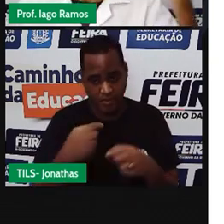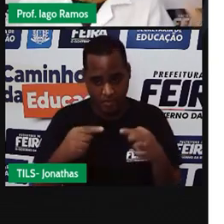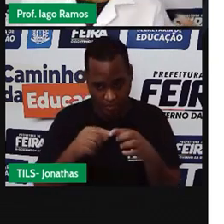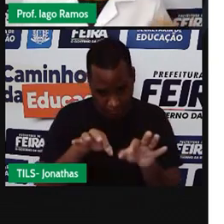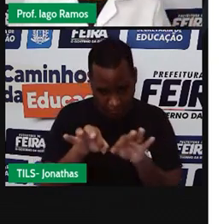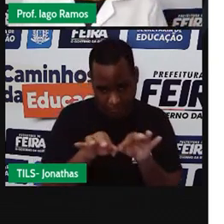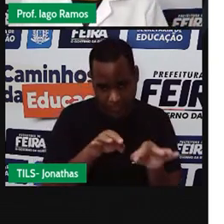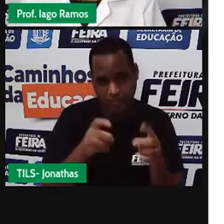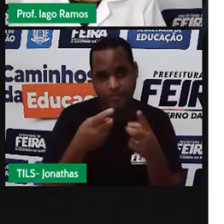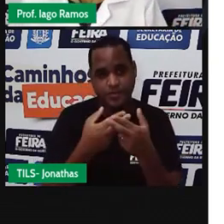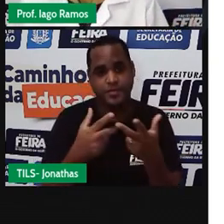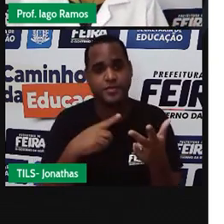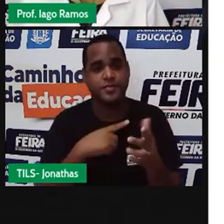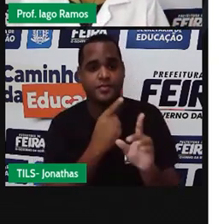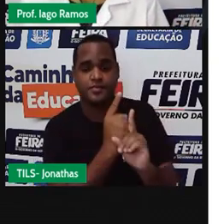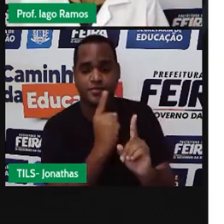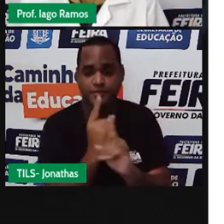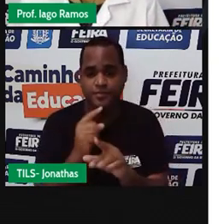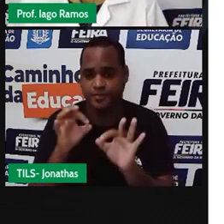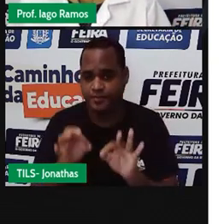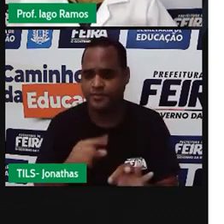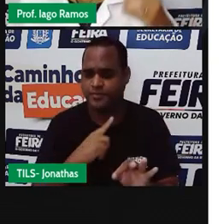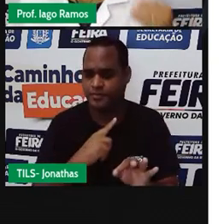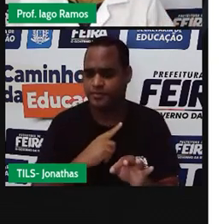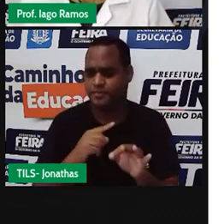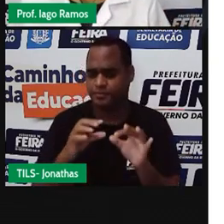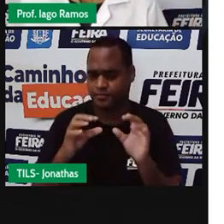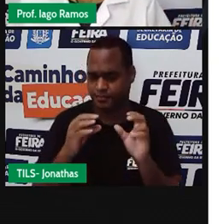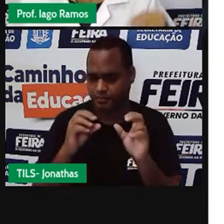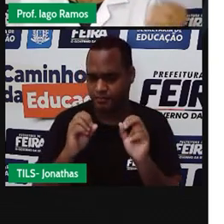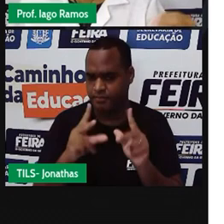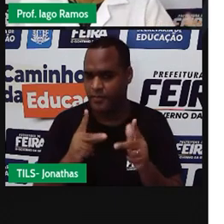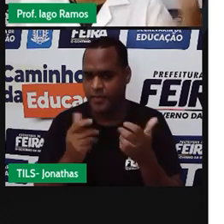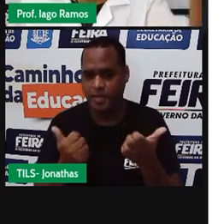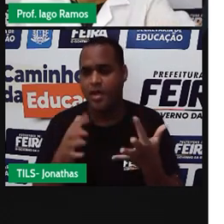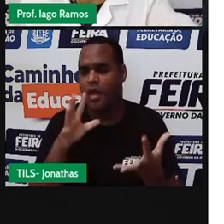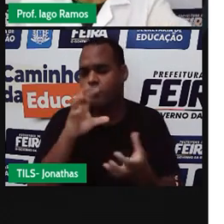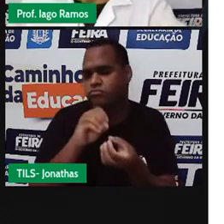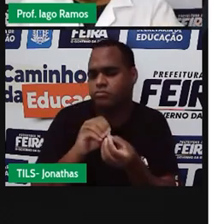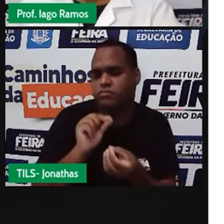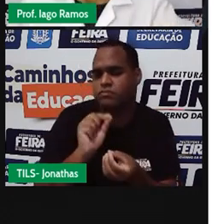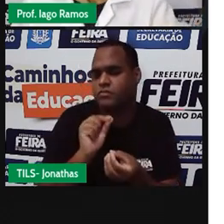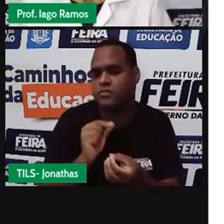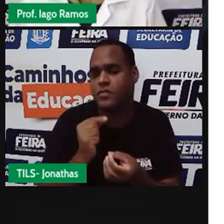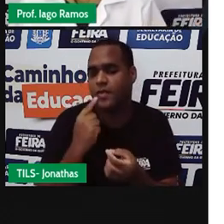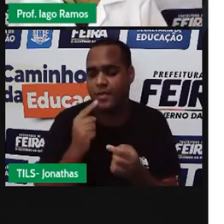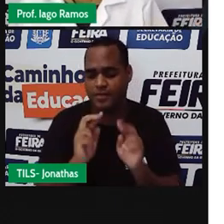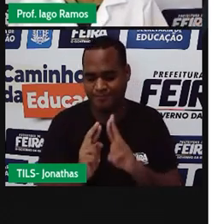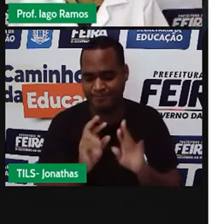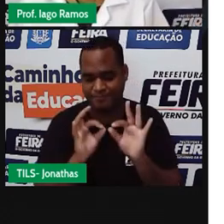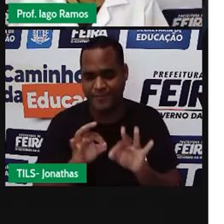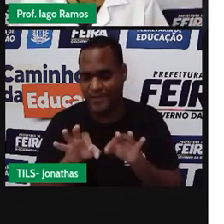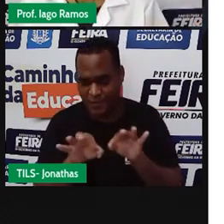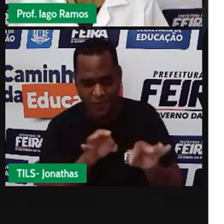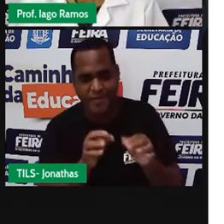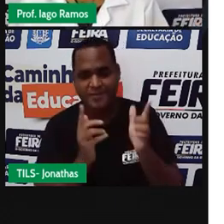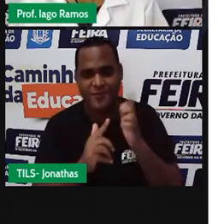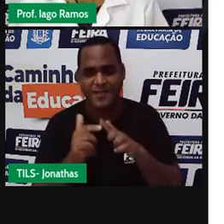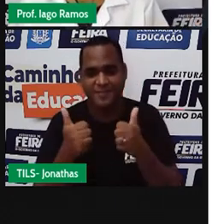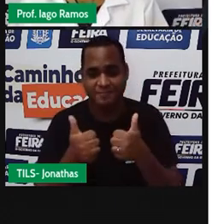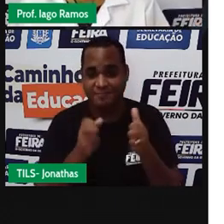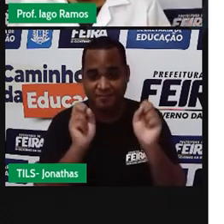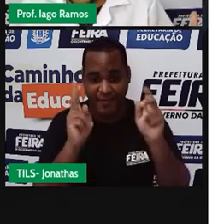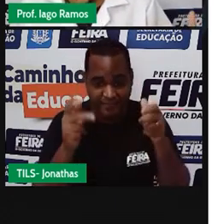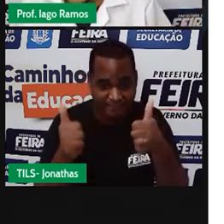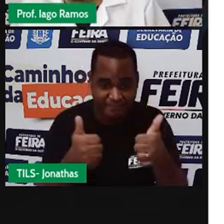numérica acho o resultado ali daquela situação que acha o resultado que resolve aquela situação Tá